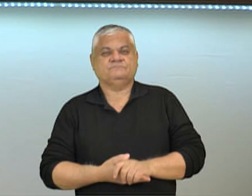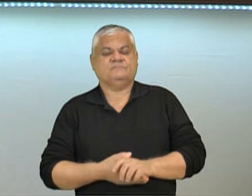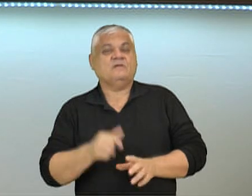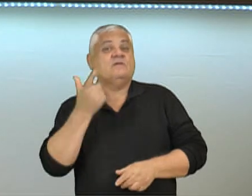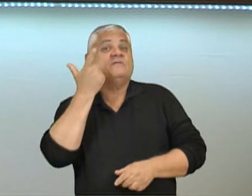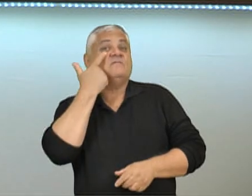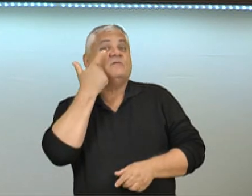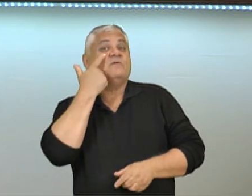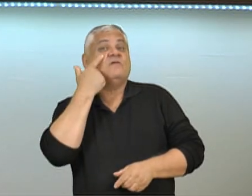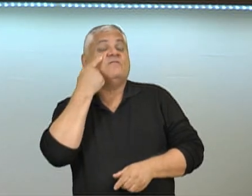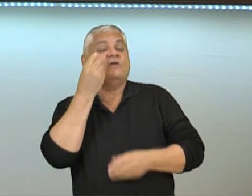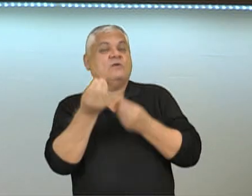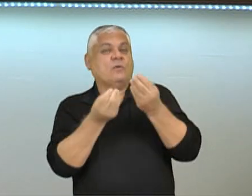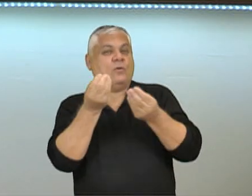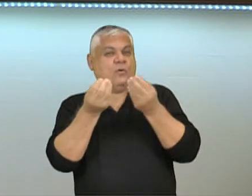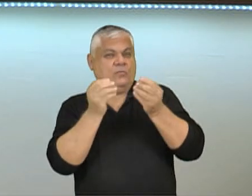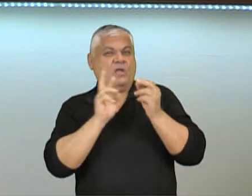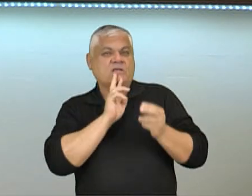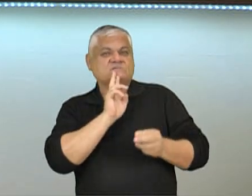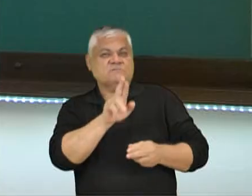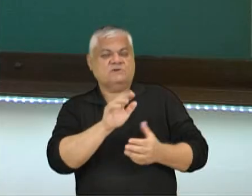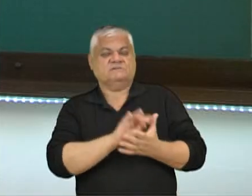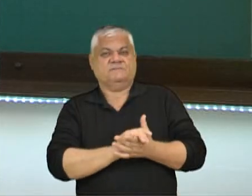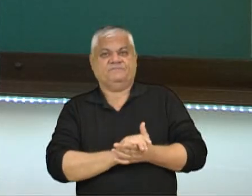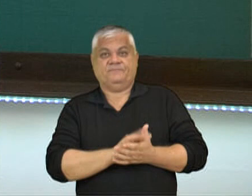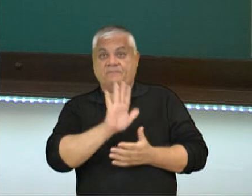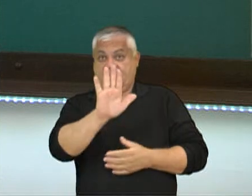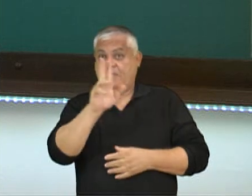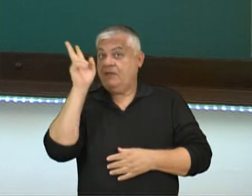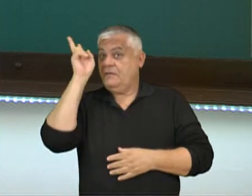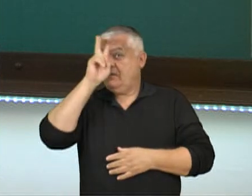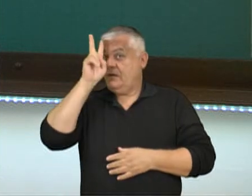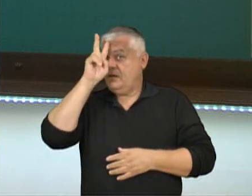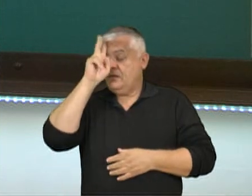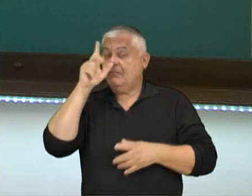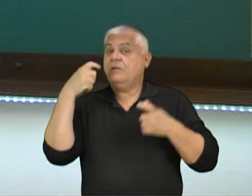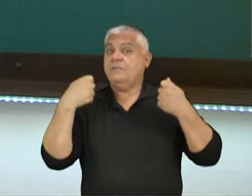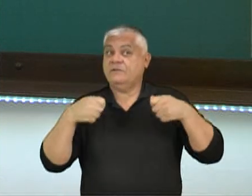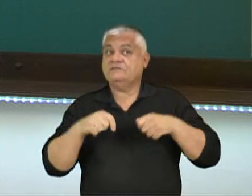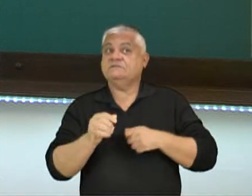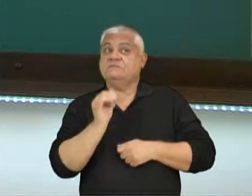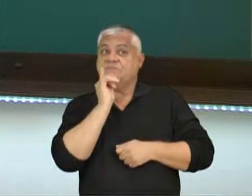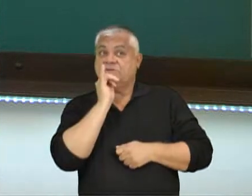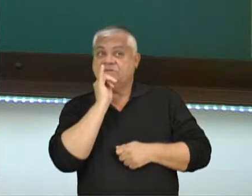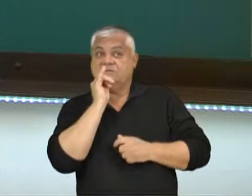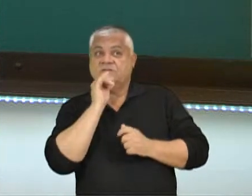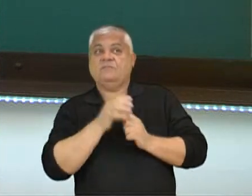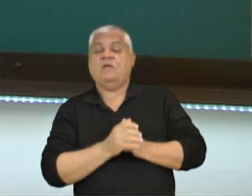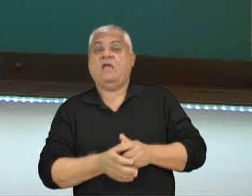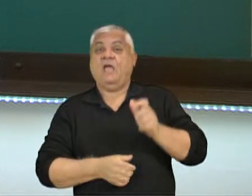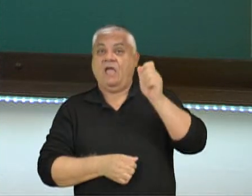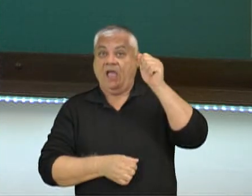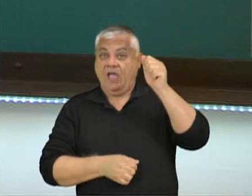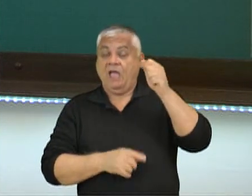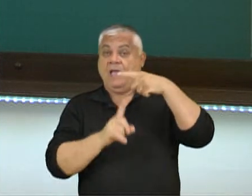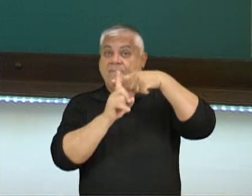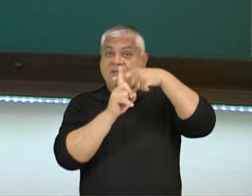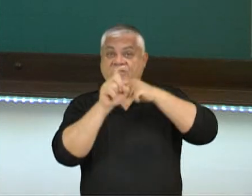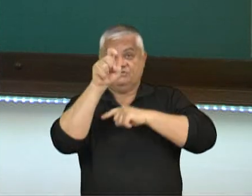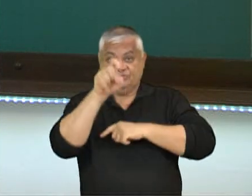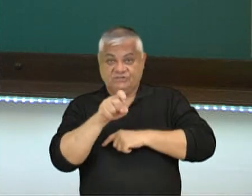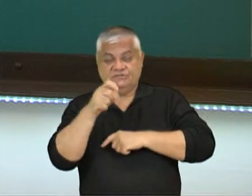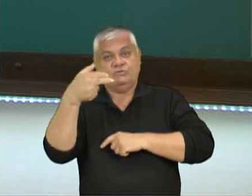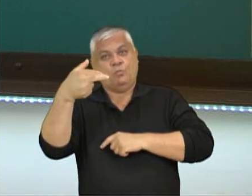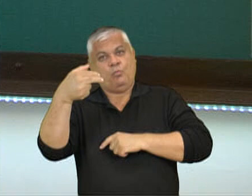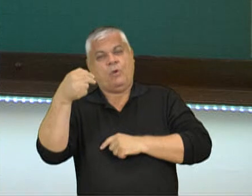Vamos conferir então esse exercício? Lembrando, né, que nós temos essa condição aqui que ele me dá, né? A mais x igual a